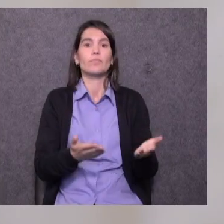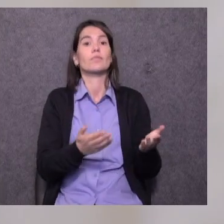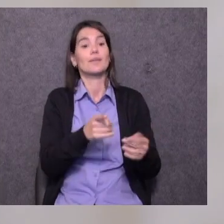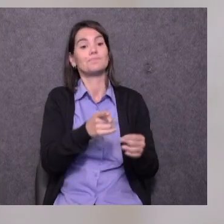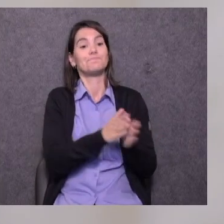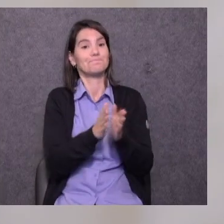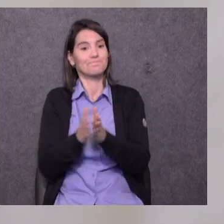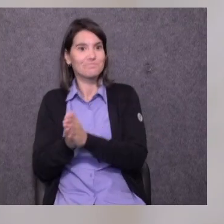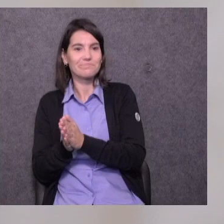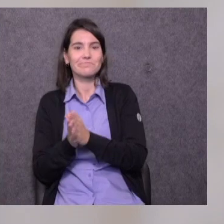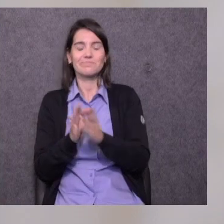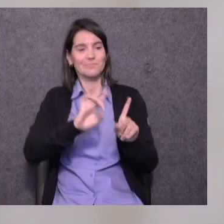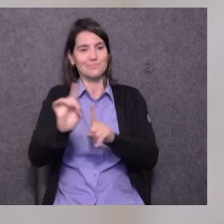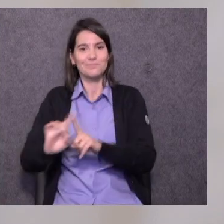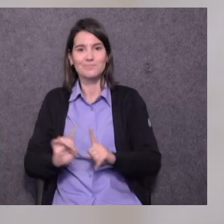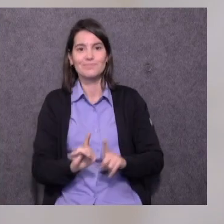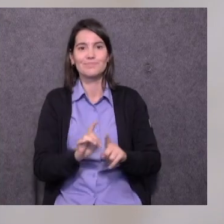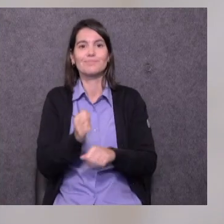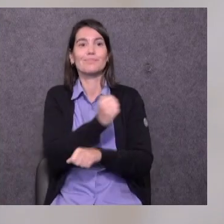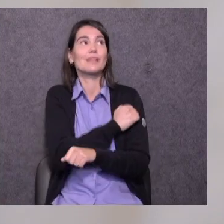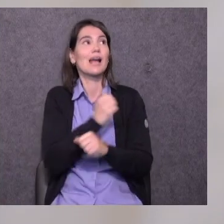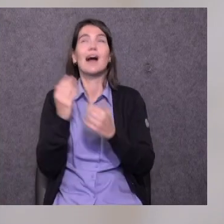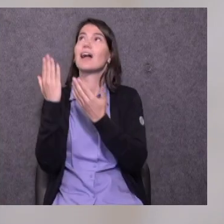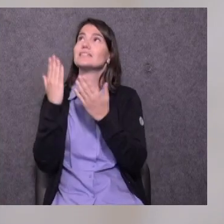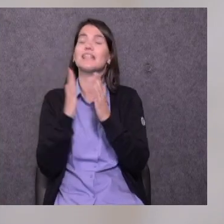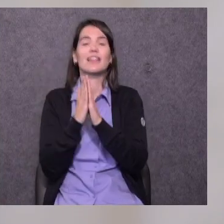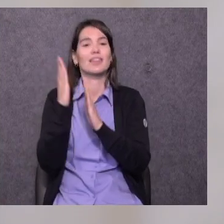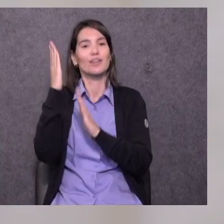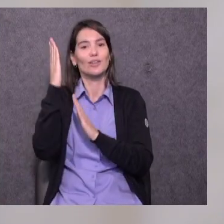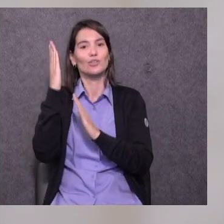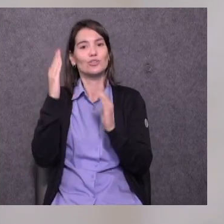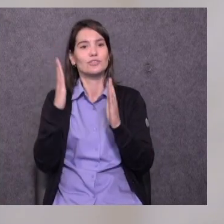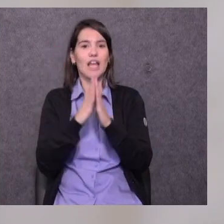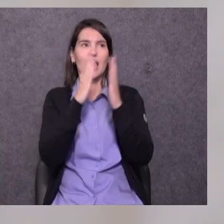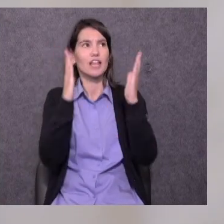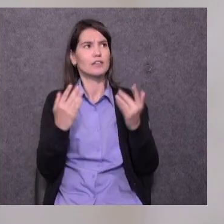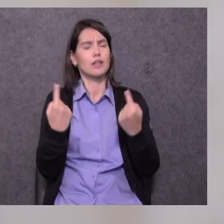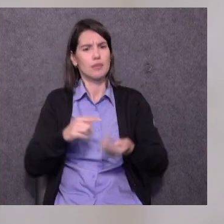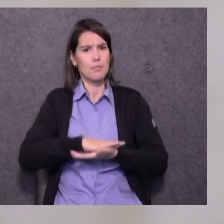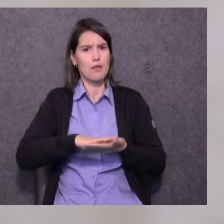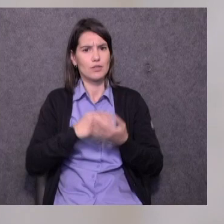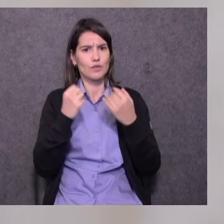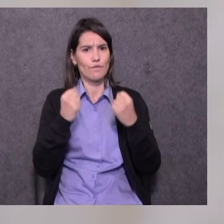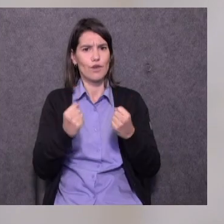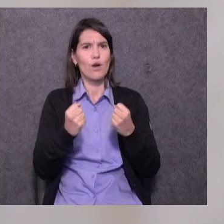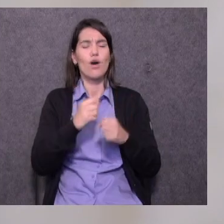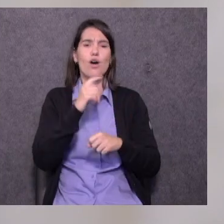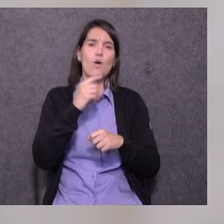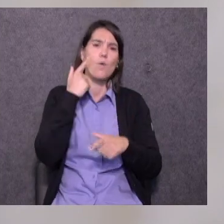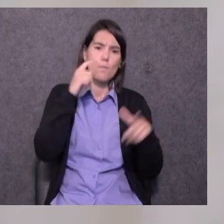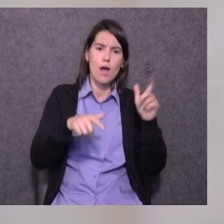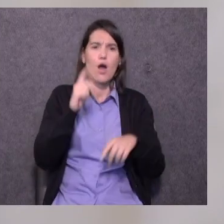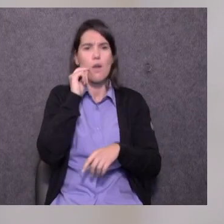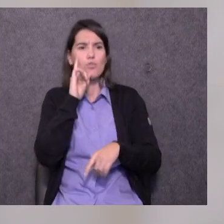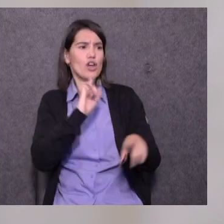da casa de Deus que é a Igreja há de ter alicerces, não só na diversidade dos seres humanos, homens e mulheres, mas também